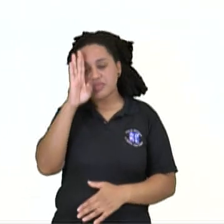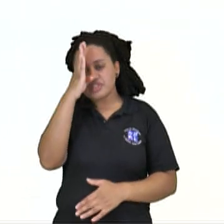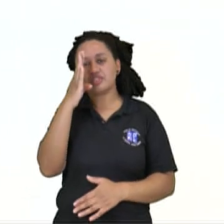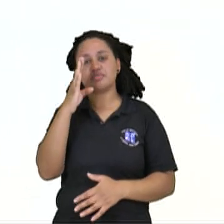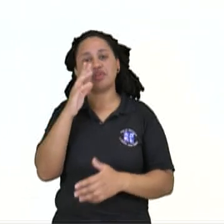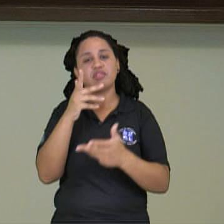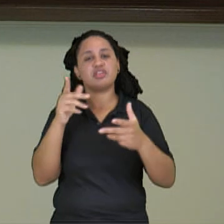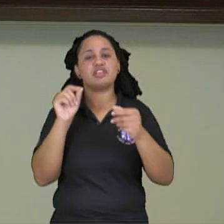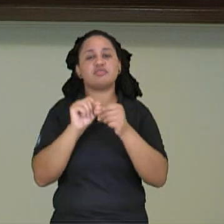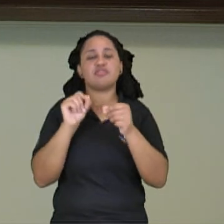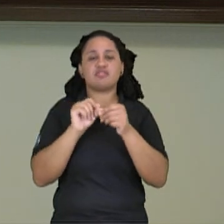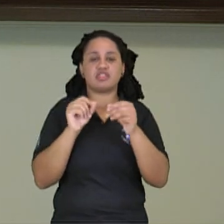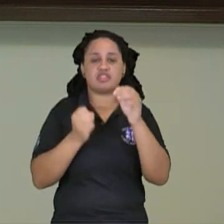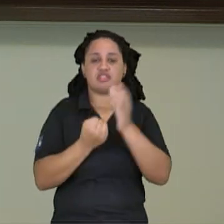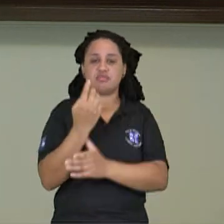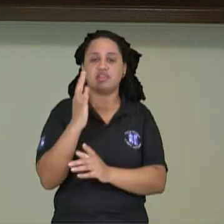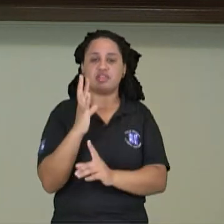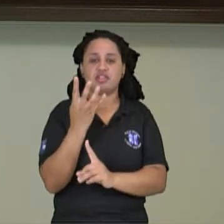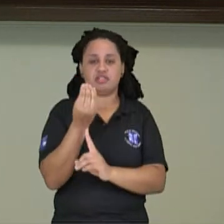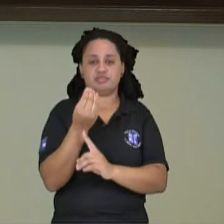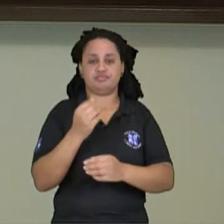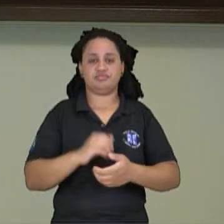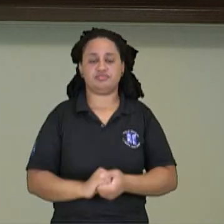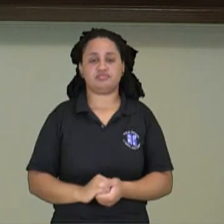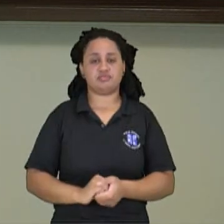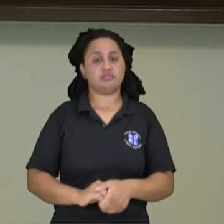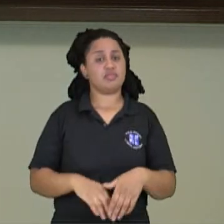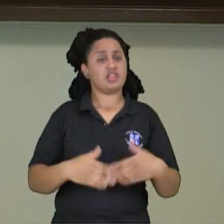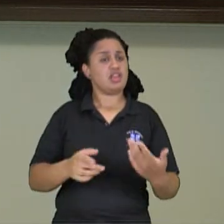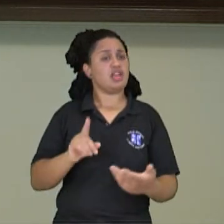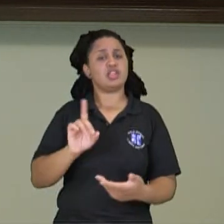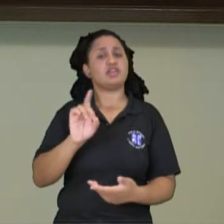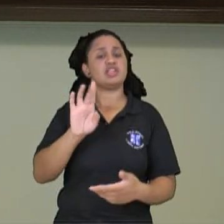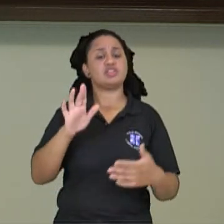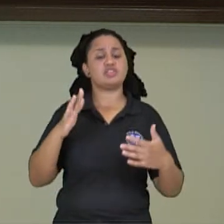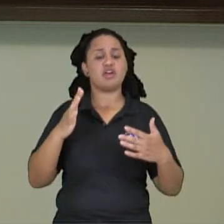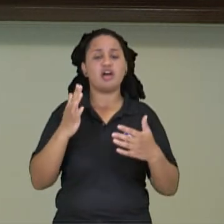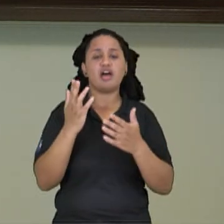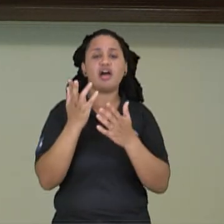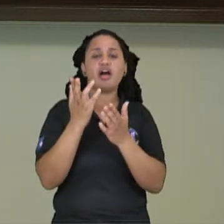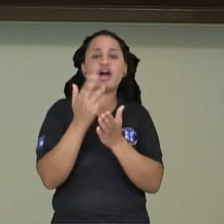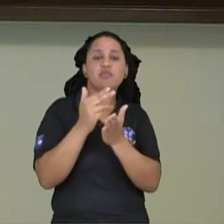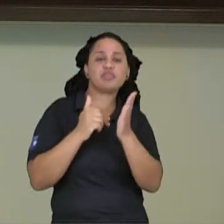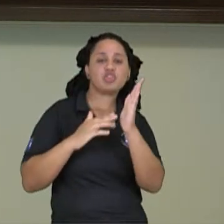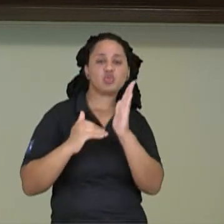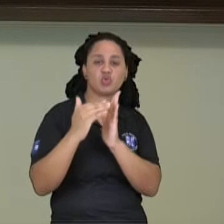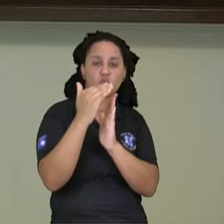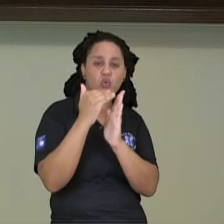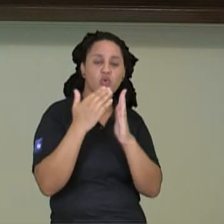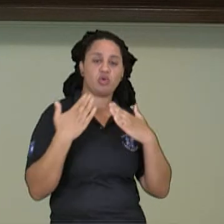suporte para esse tipo de arte. E a body art não é só a pintura corporal, né? Você tem